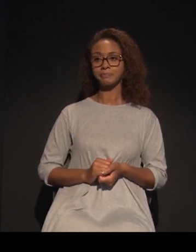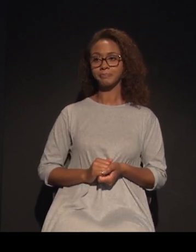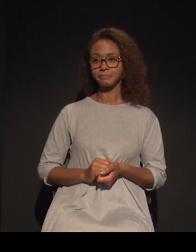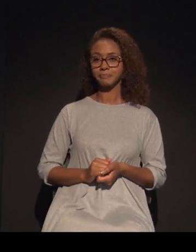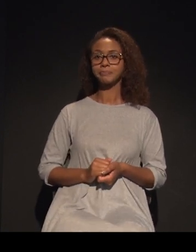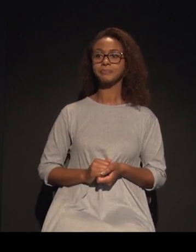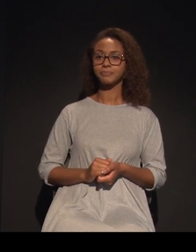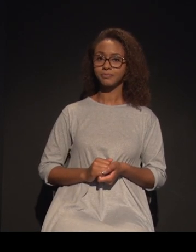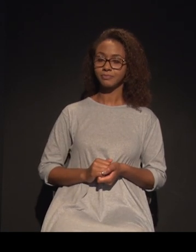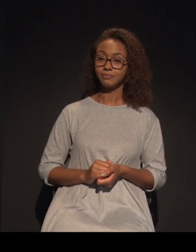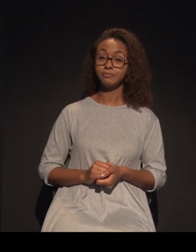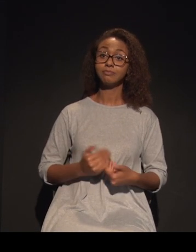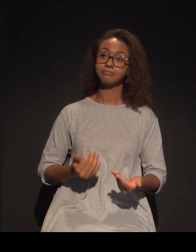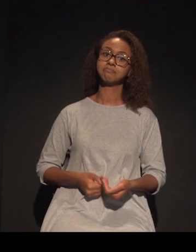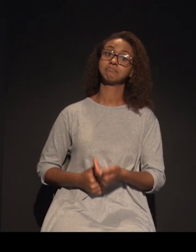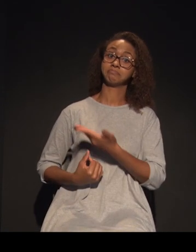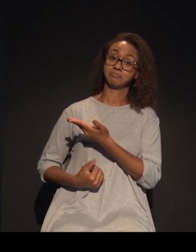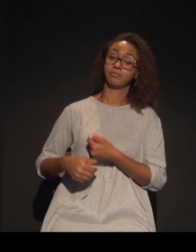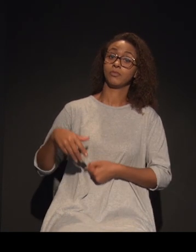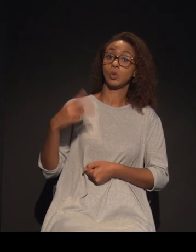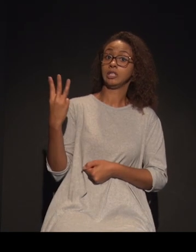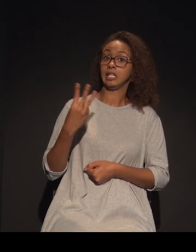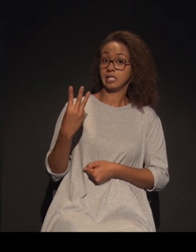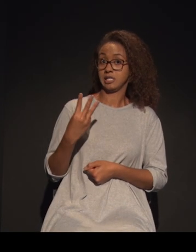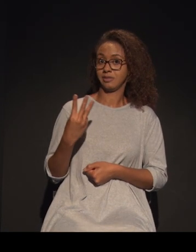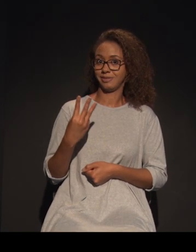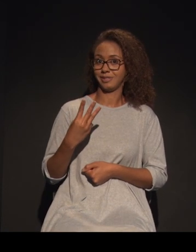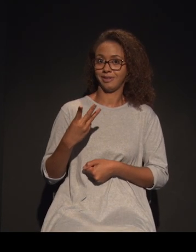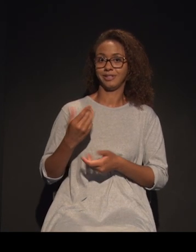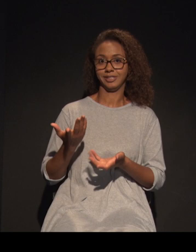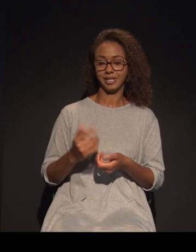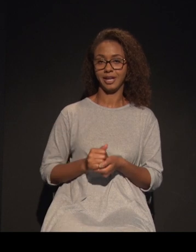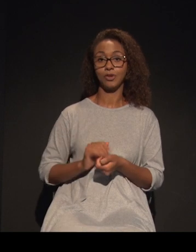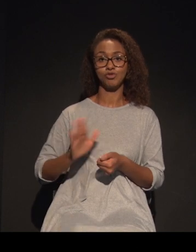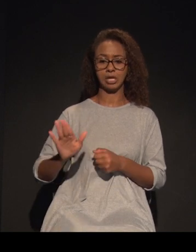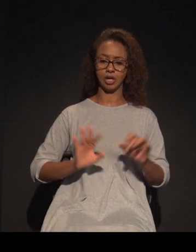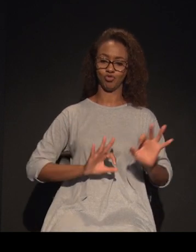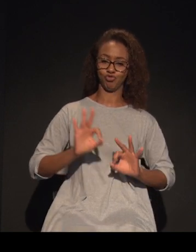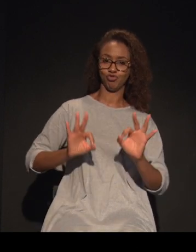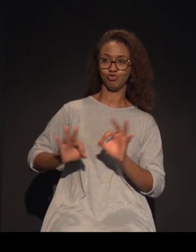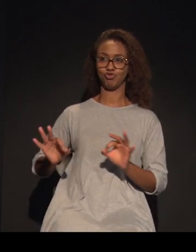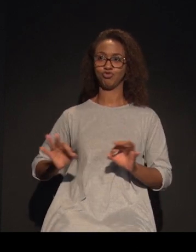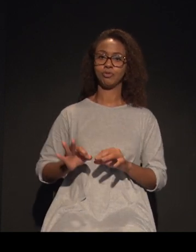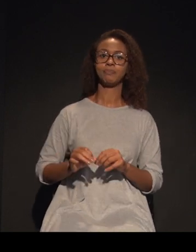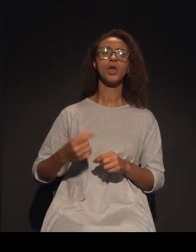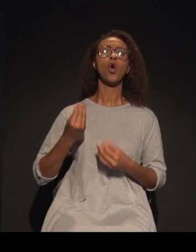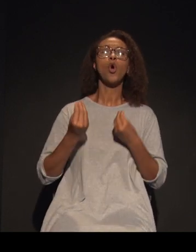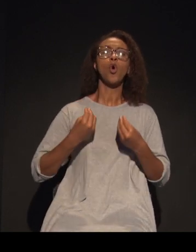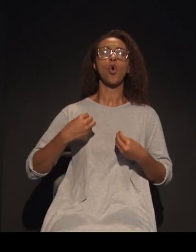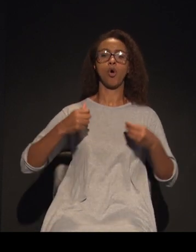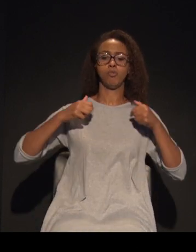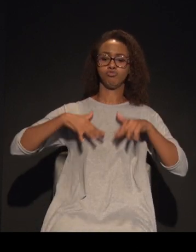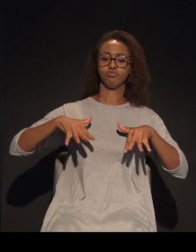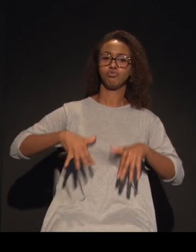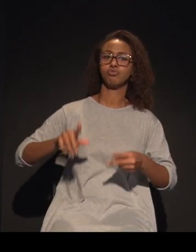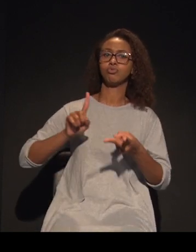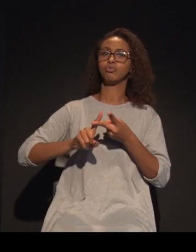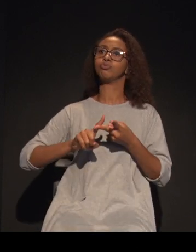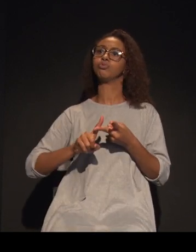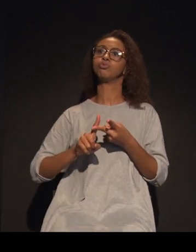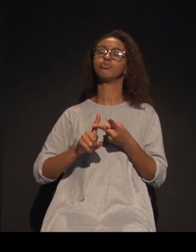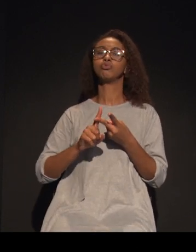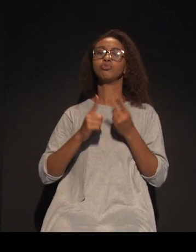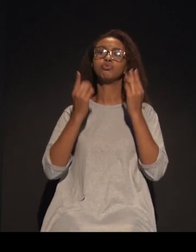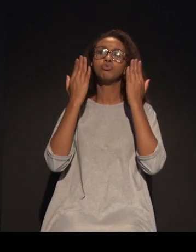aí é o terceiro campeonato da liga para mari já organizaram mais né sobre o vestuário era também o